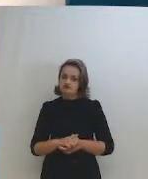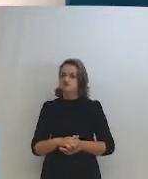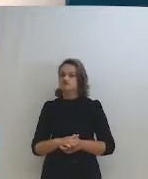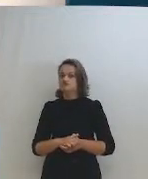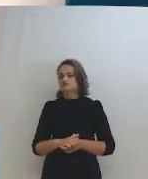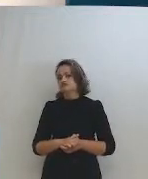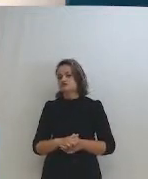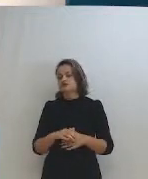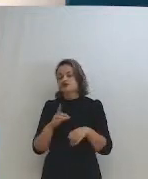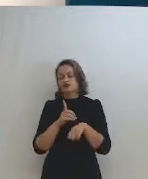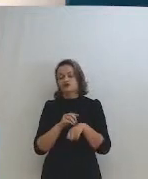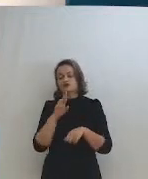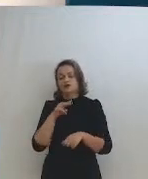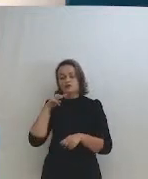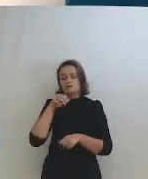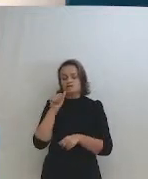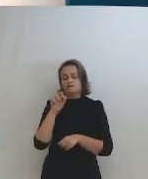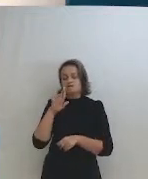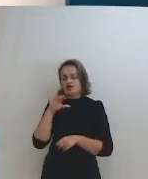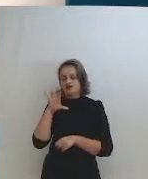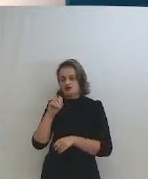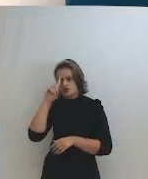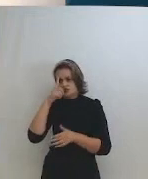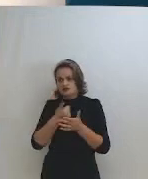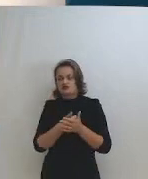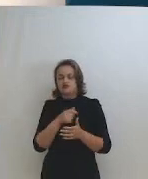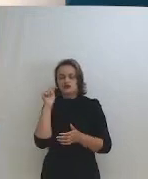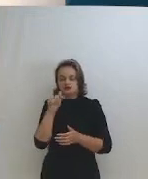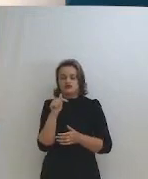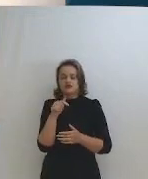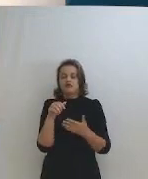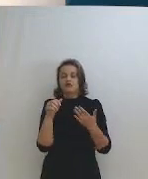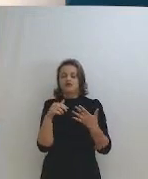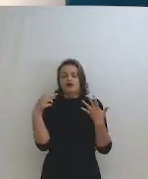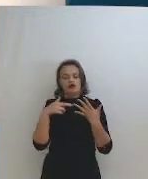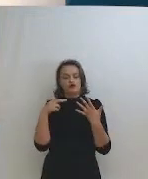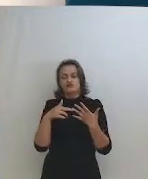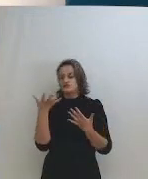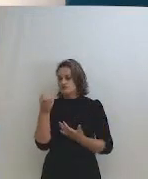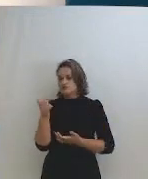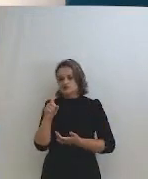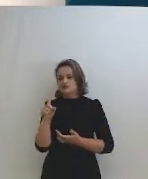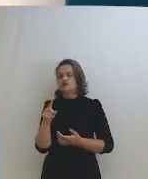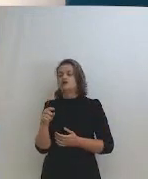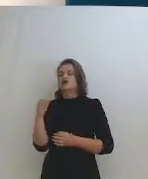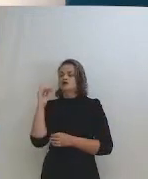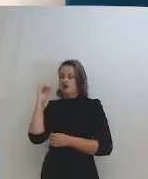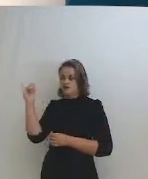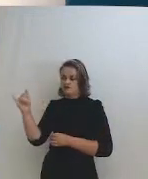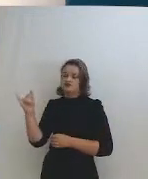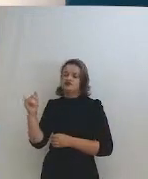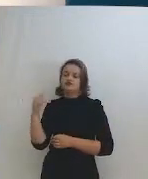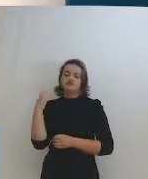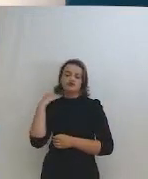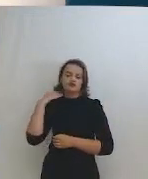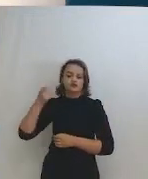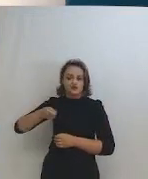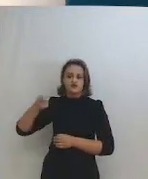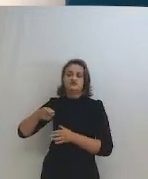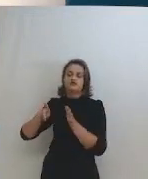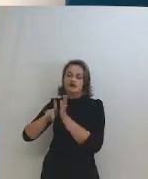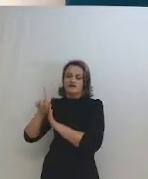é o resultado, por unanimidade, foi negado o provimento ao recurso com recomendação ao juiz de primeiro grau, que reavalie